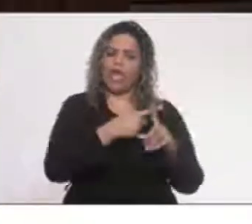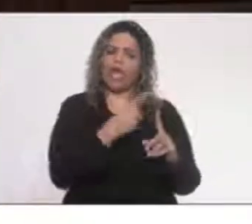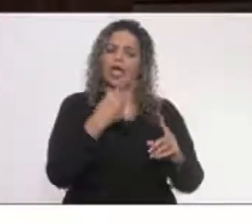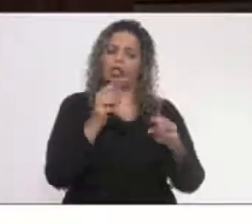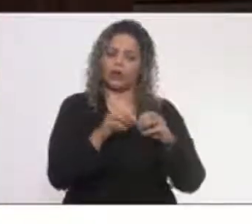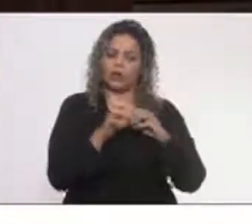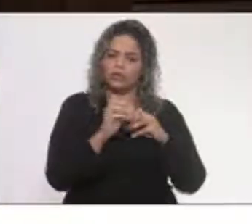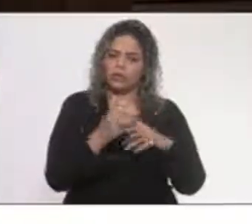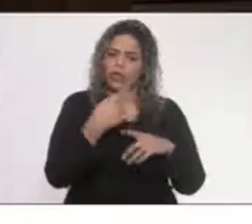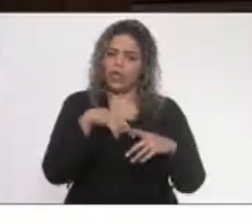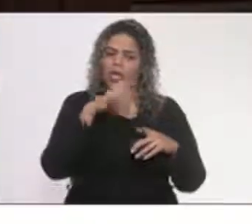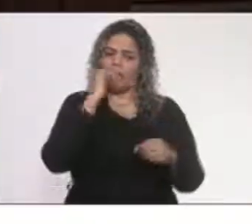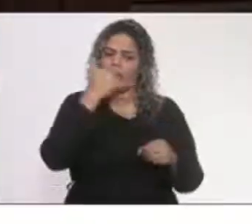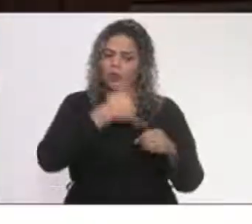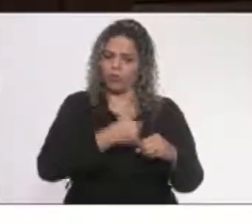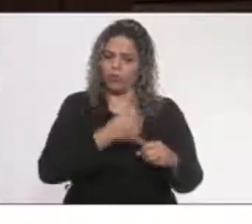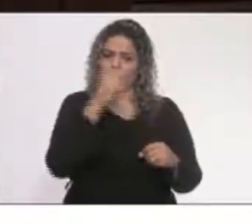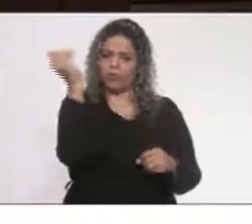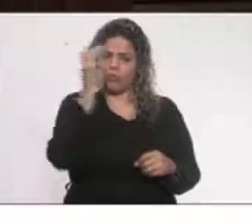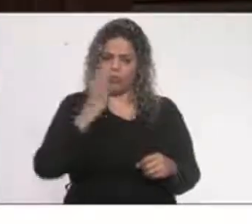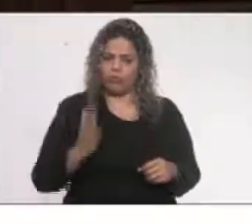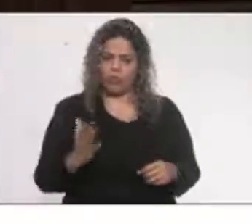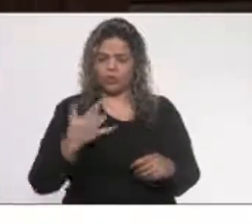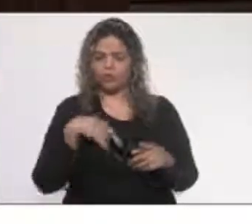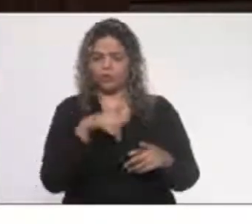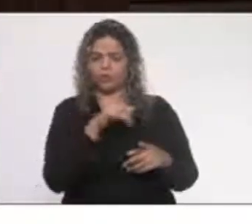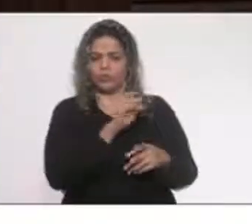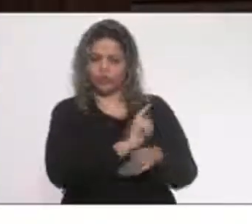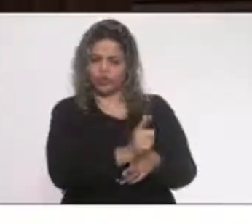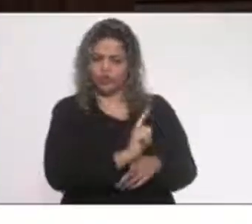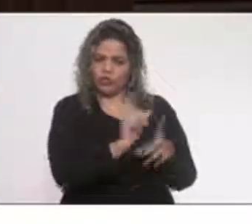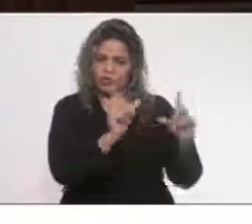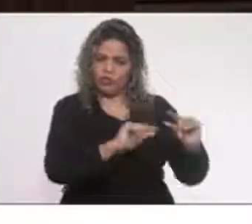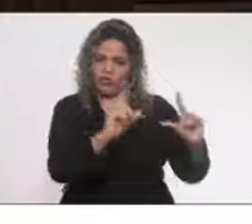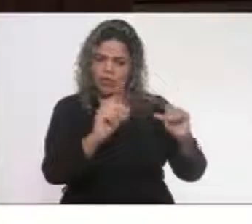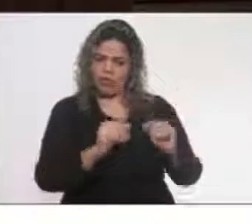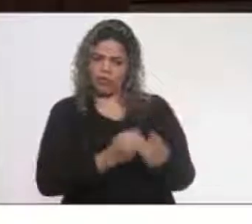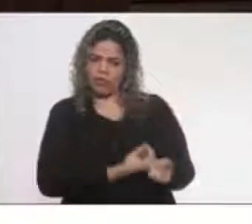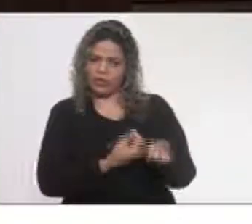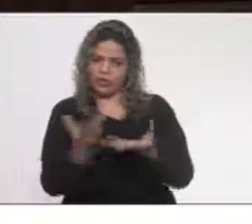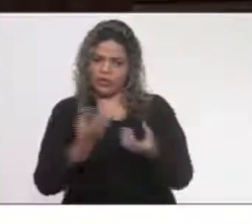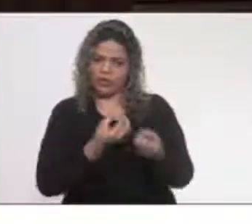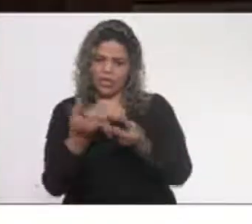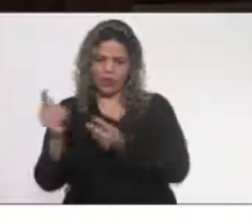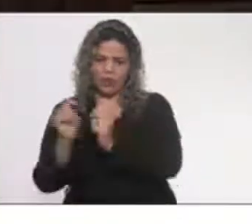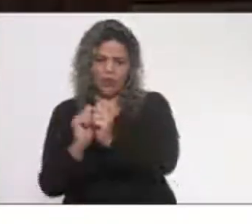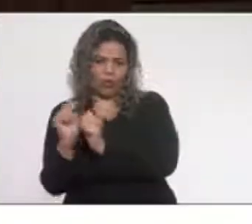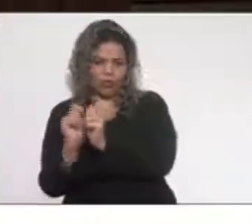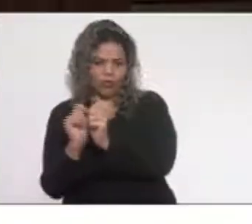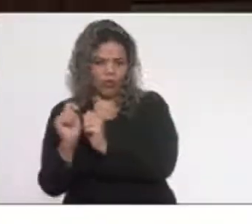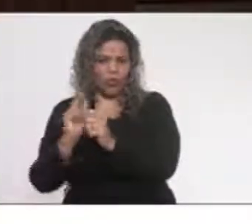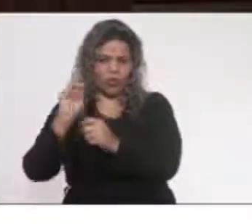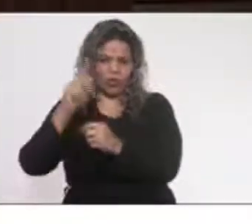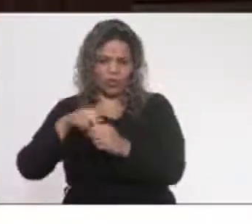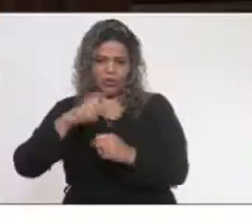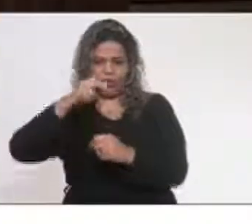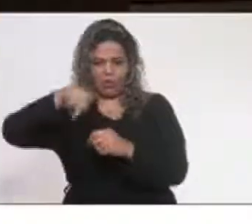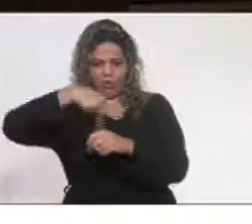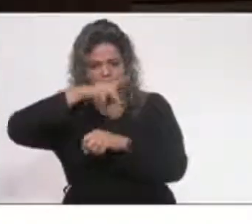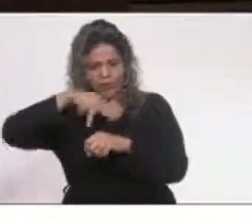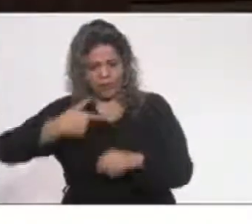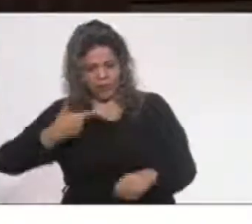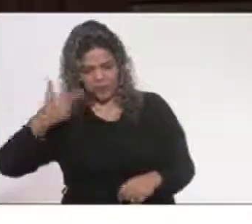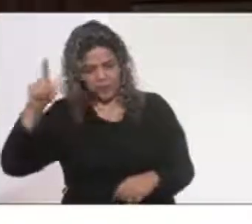temos os recursos do petróleo, que o Brasil gerencia cada vez menos, que está entregando para o controle das petrolíferas internacionais. Então,